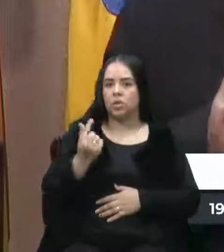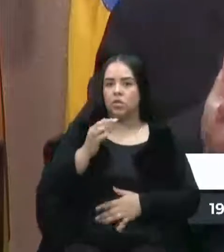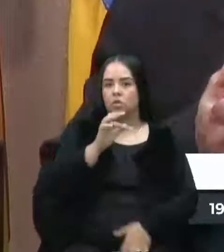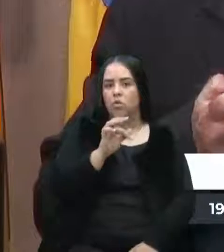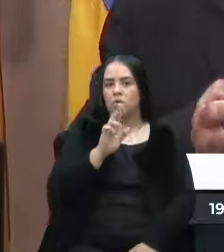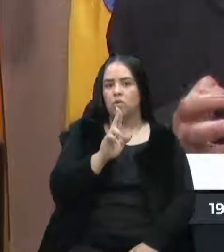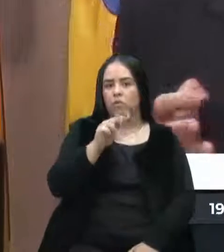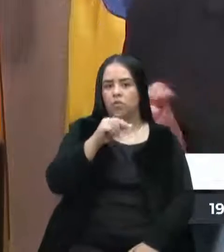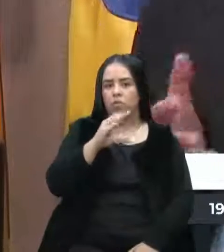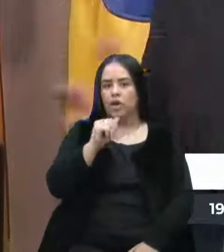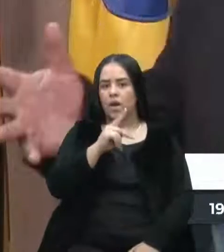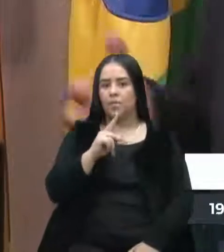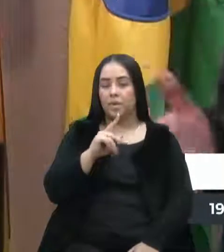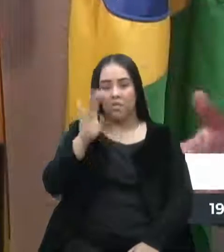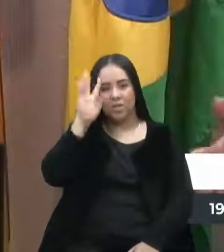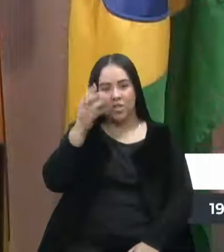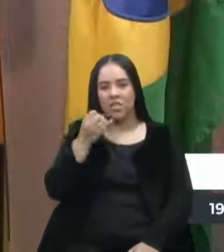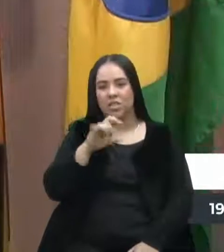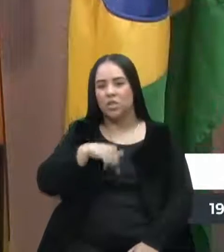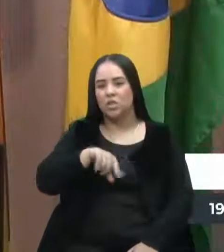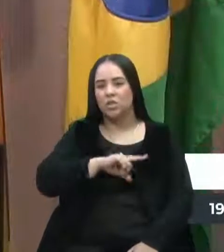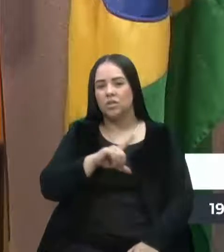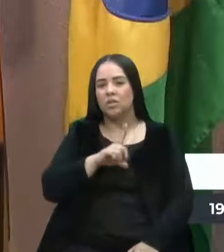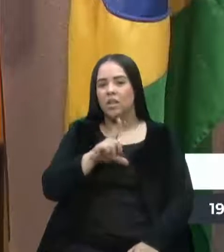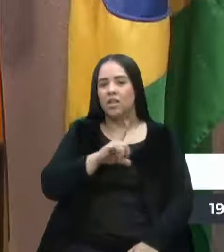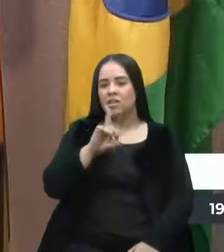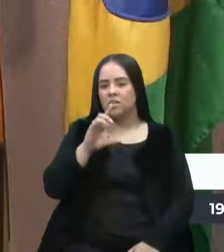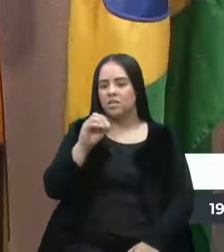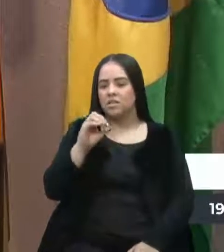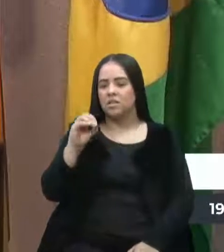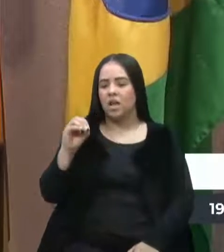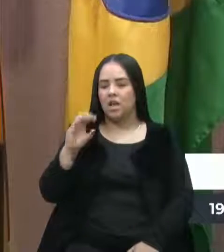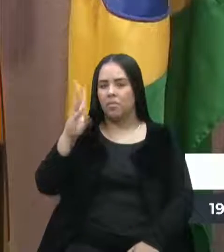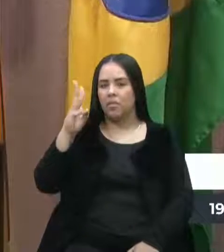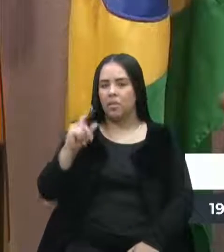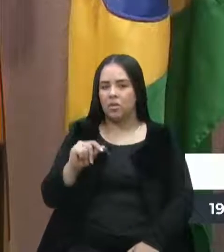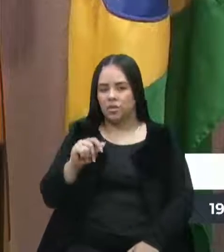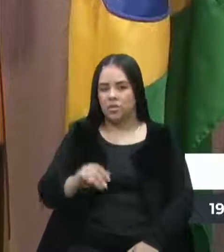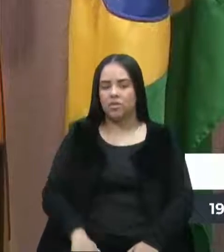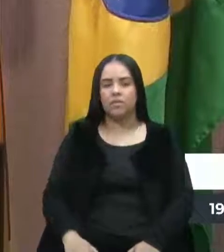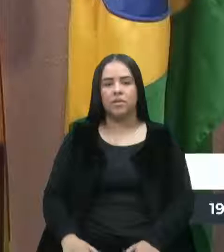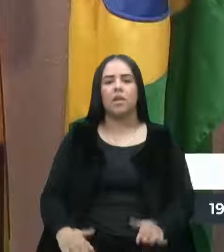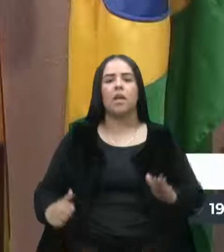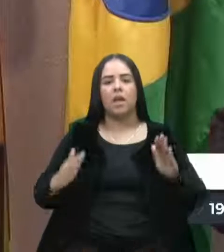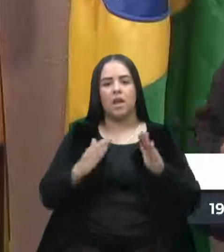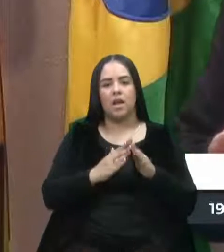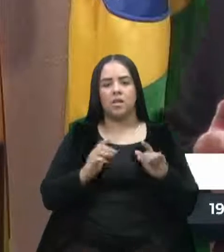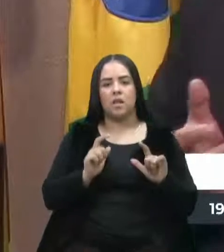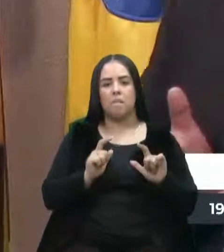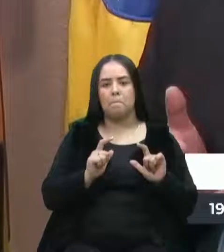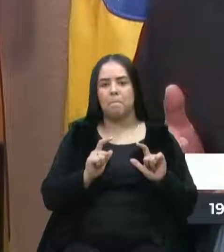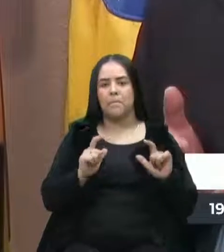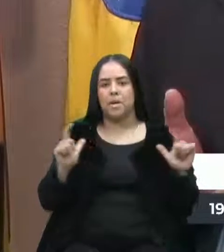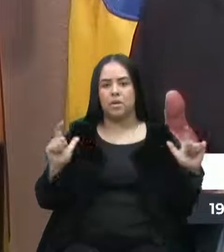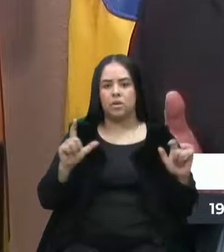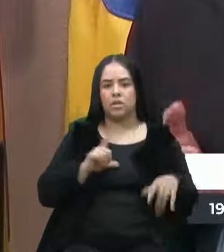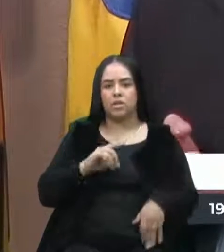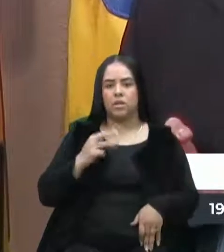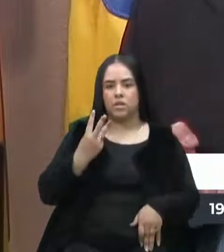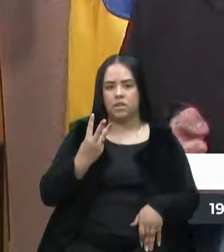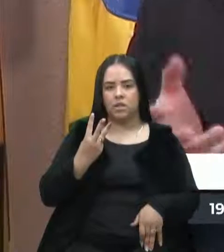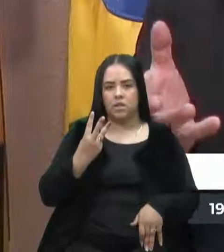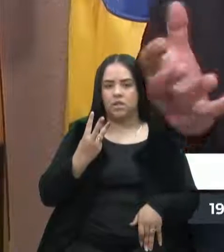Imaginem se nós tivéssemos 100 milhões do funcap São casas maiores né com 3